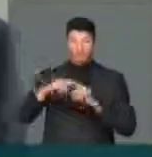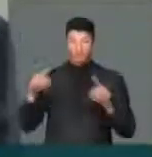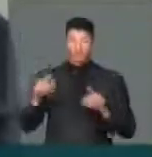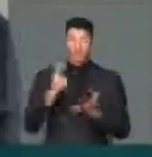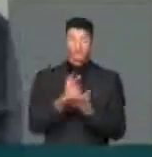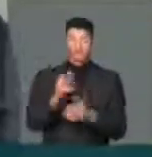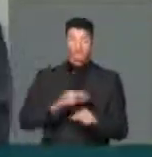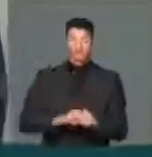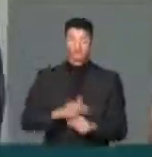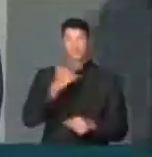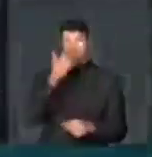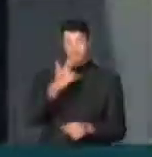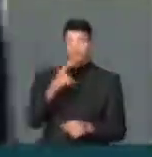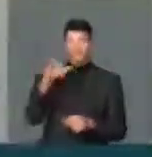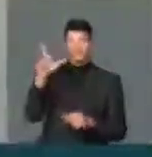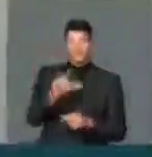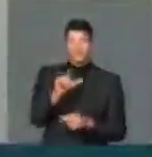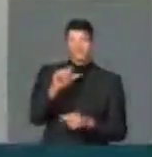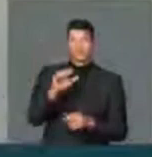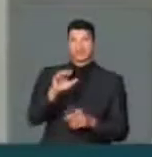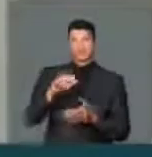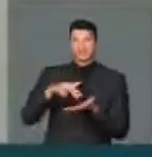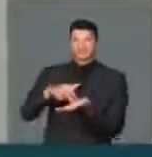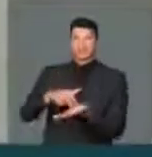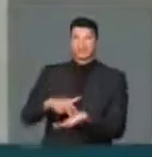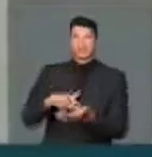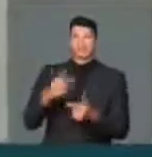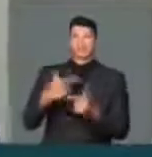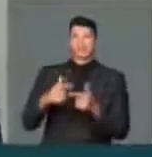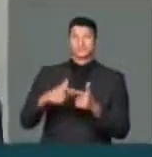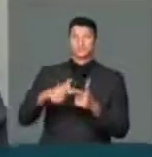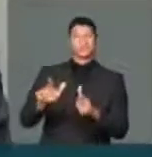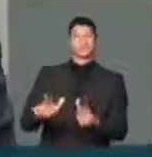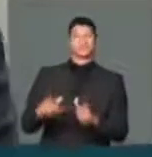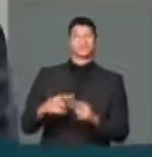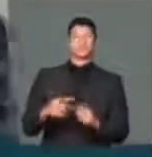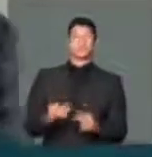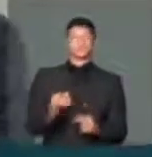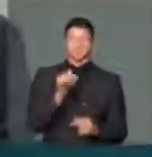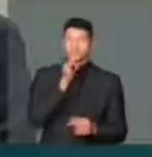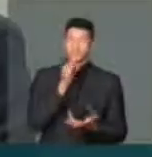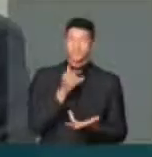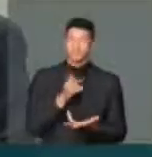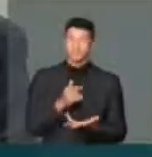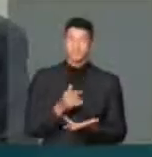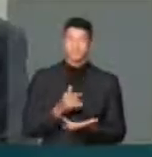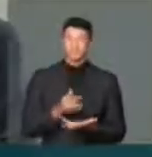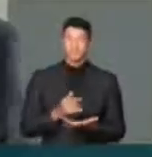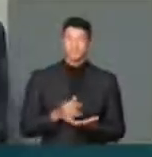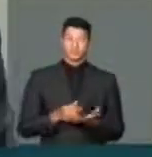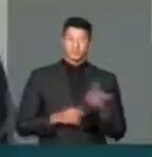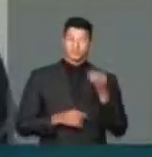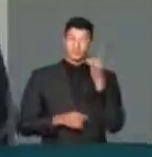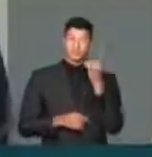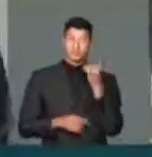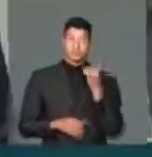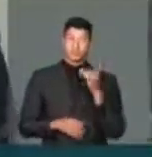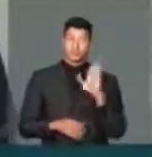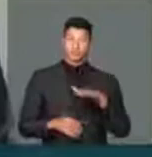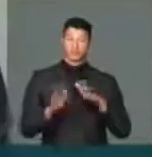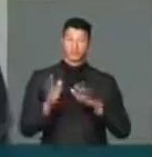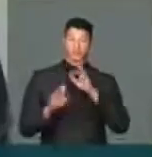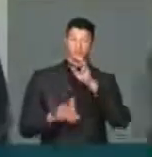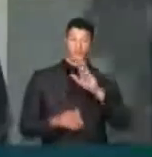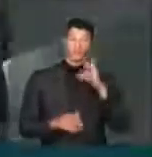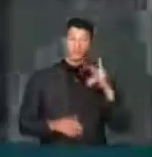ao mesmo tempo ele parece ser menos estável em momentos de crise. Daí, e aí, deputado Índio, talvez respondendo